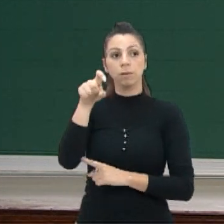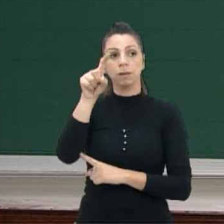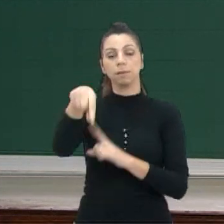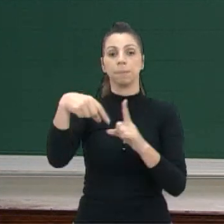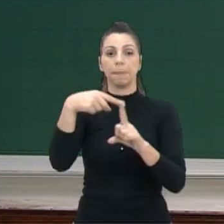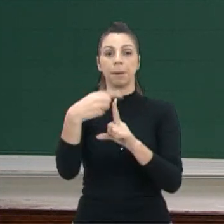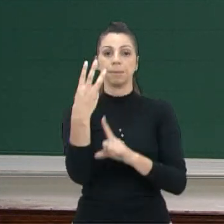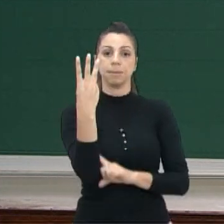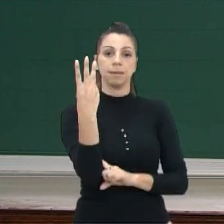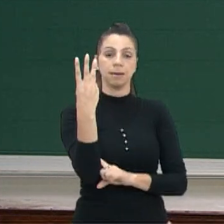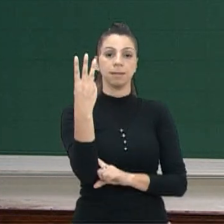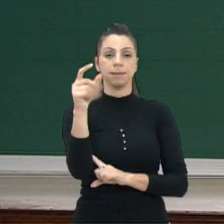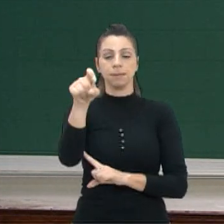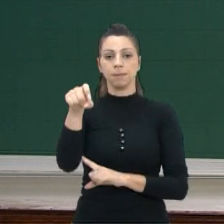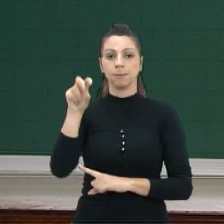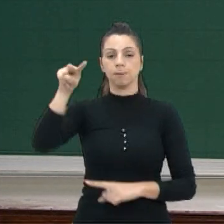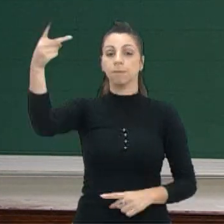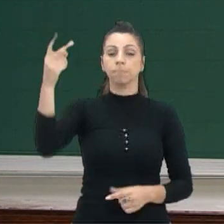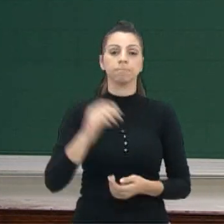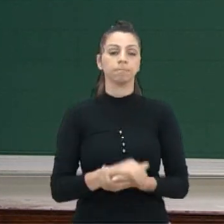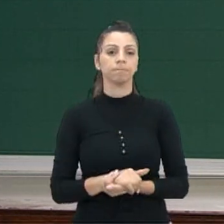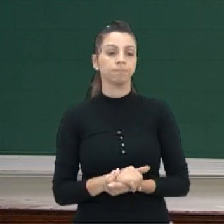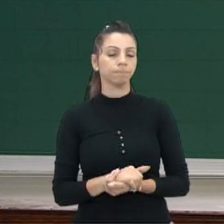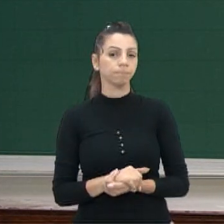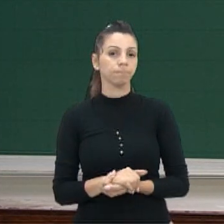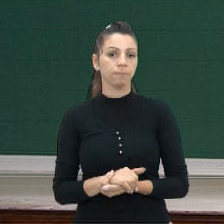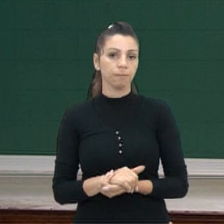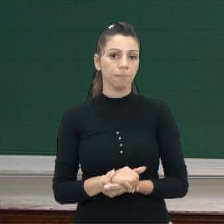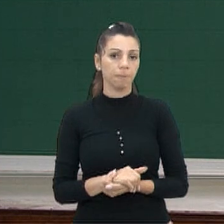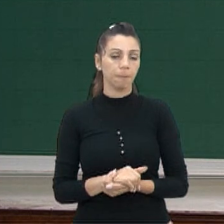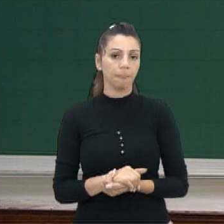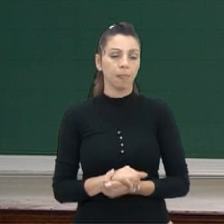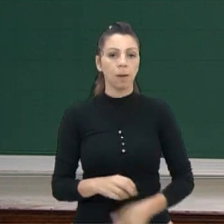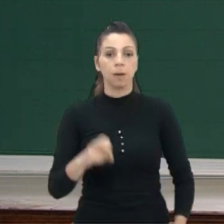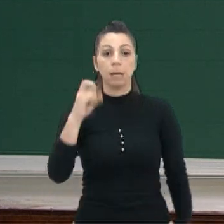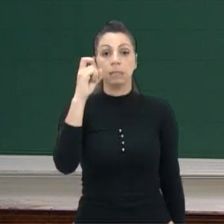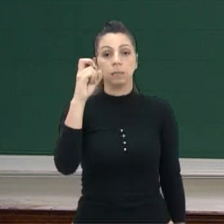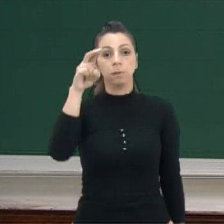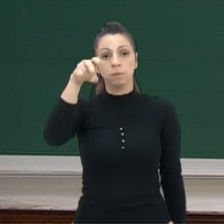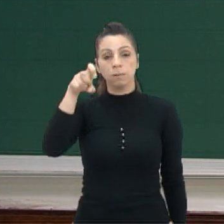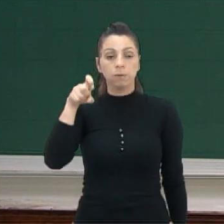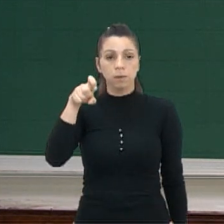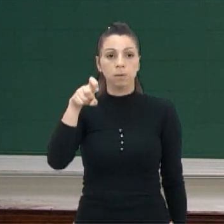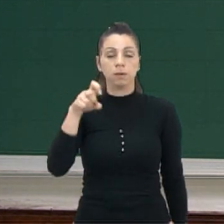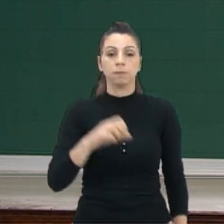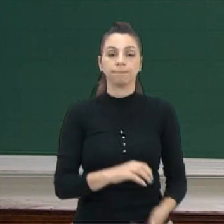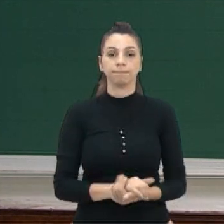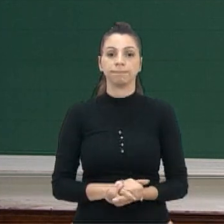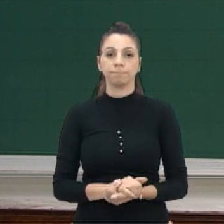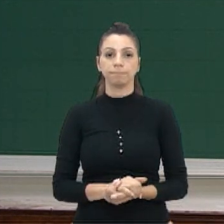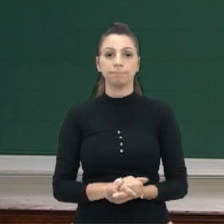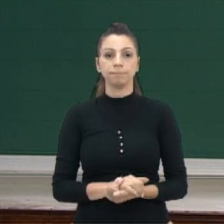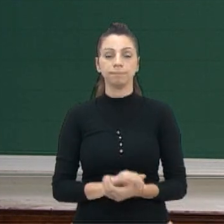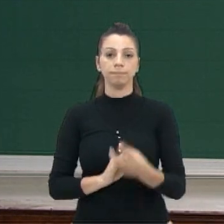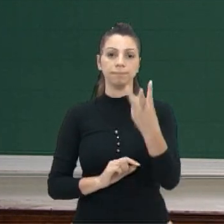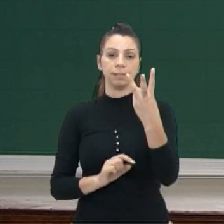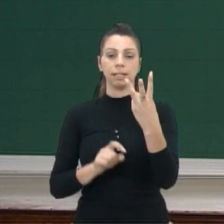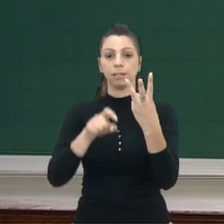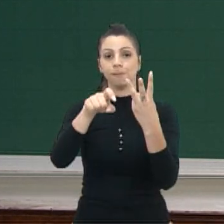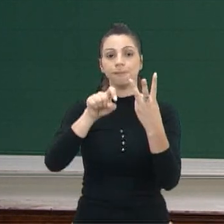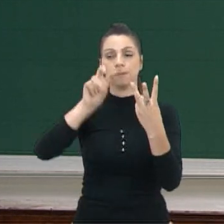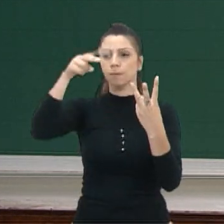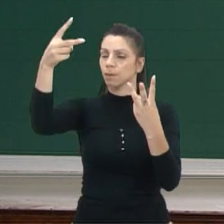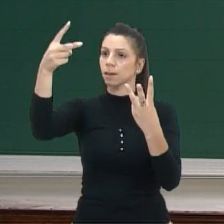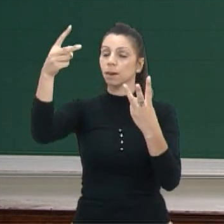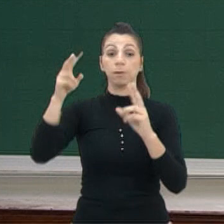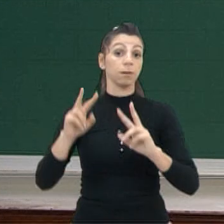quê? Veja, 5x é uma coisa, 3x ao quadrado é outra coisa. Como você